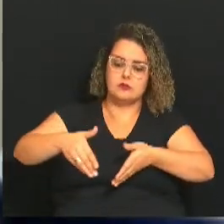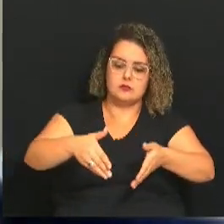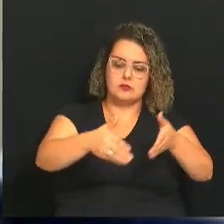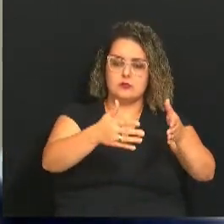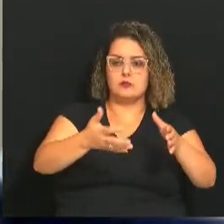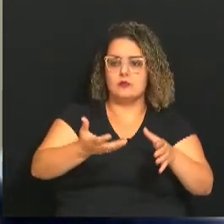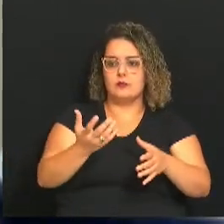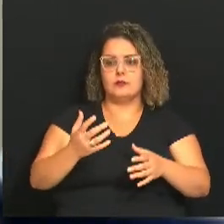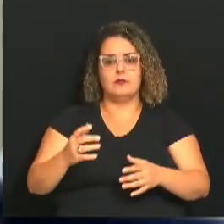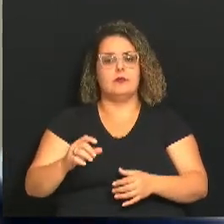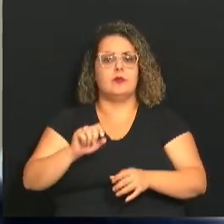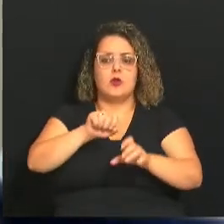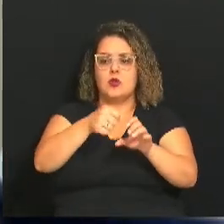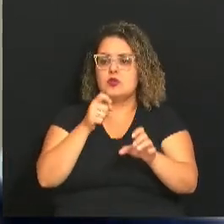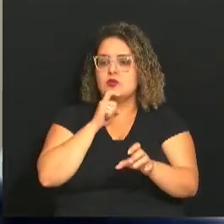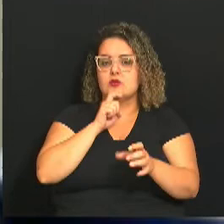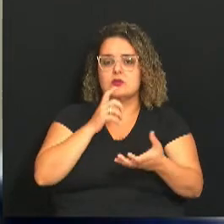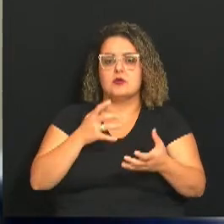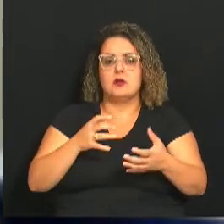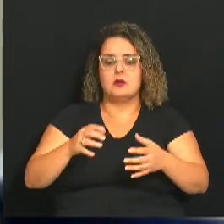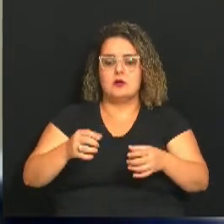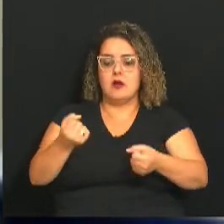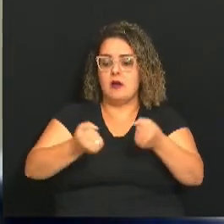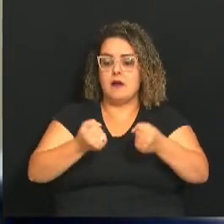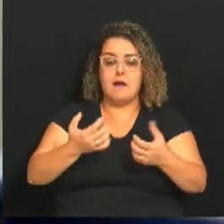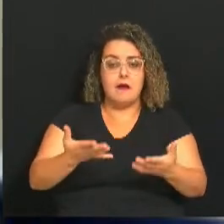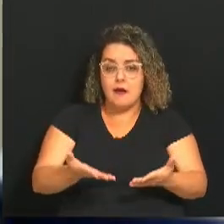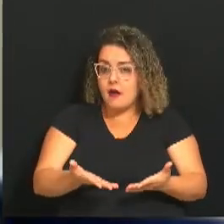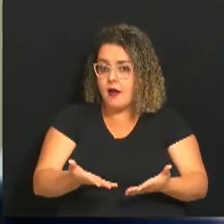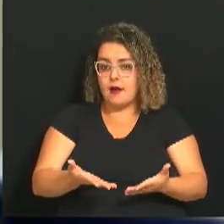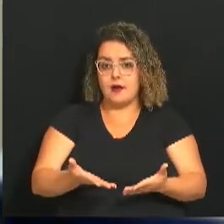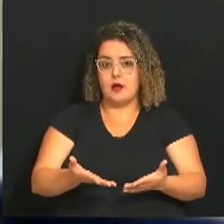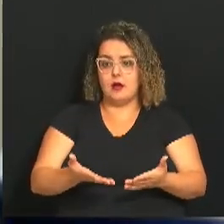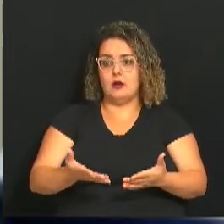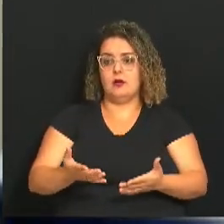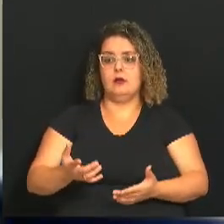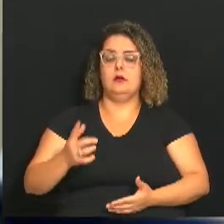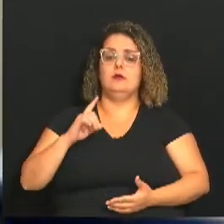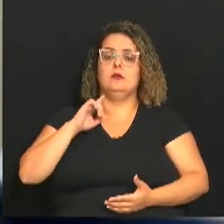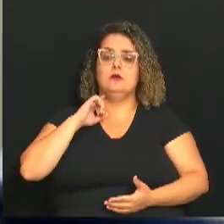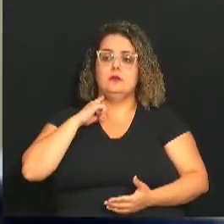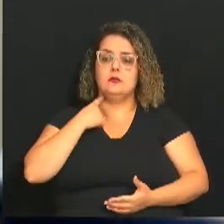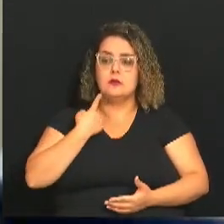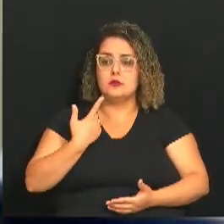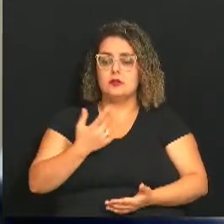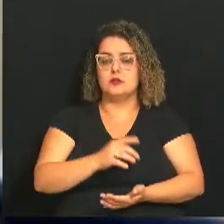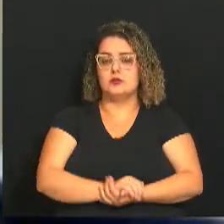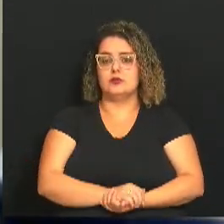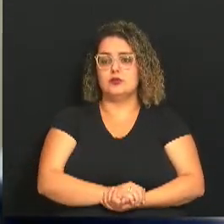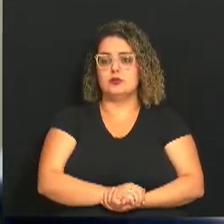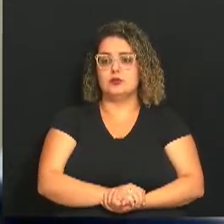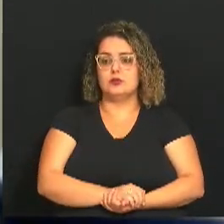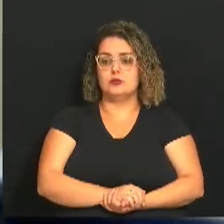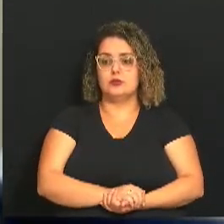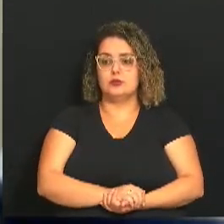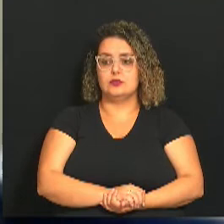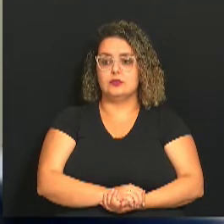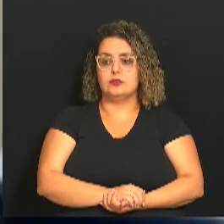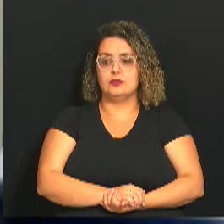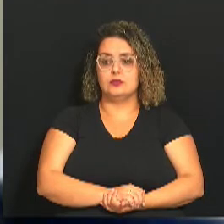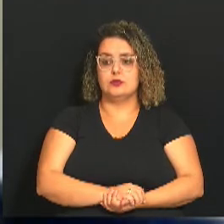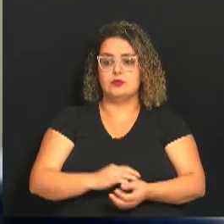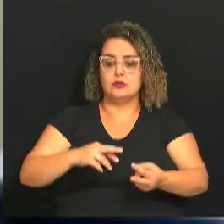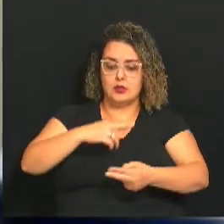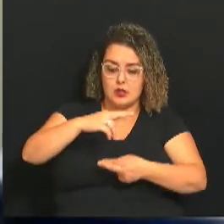geladeira, carcaça de carro, lixo que deveria estar sendo colocado para a coleta,